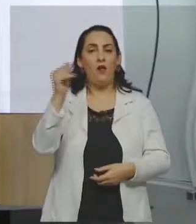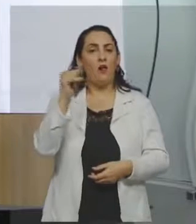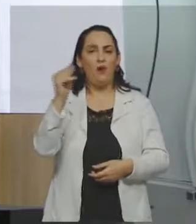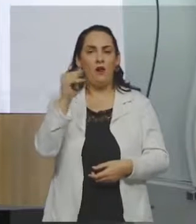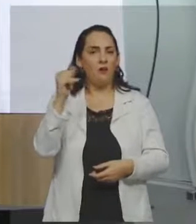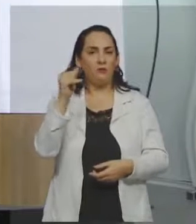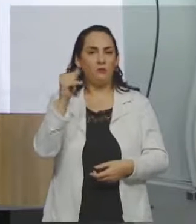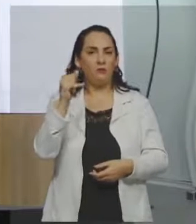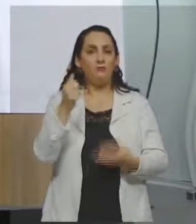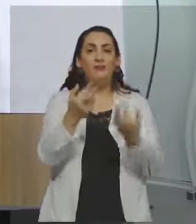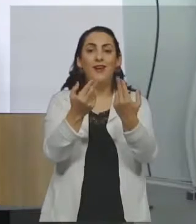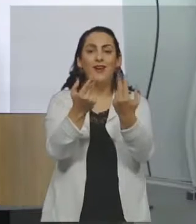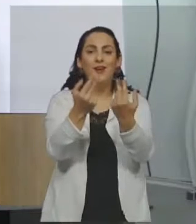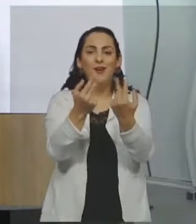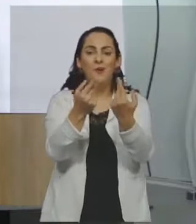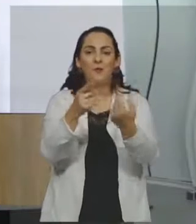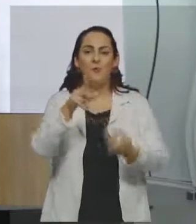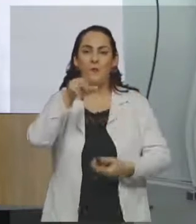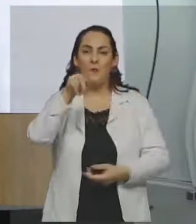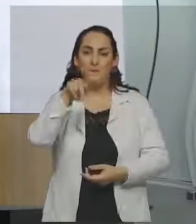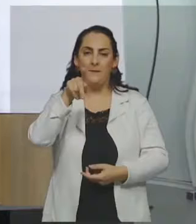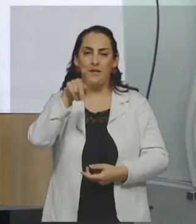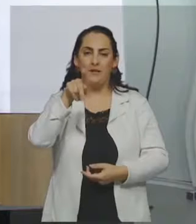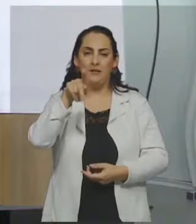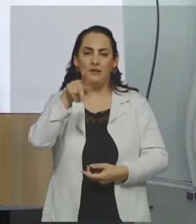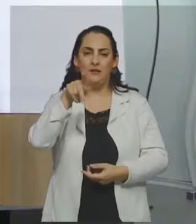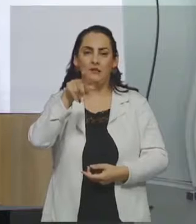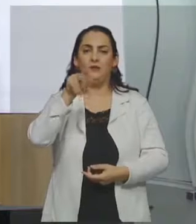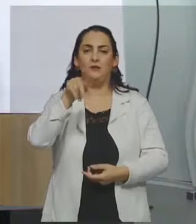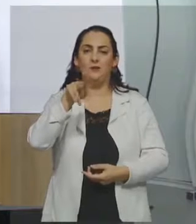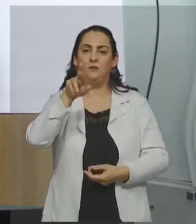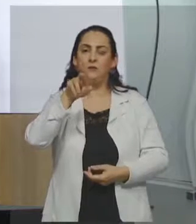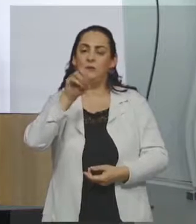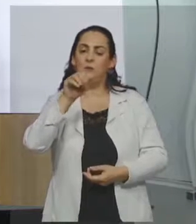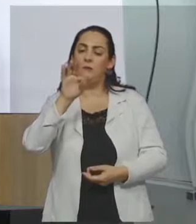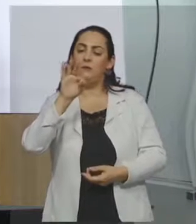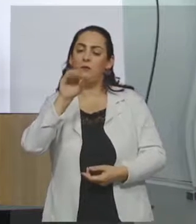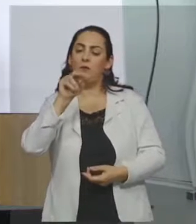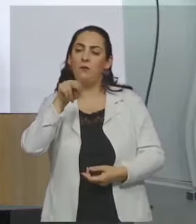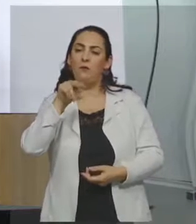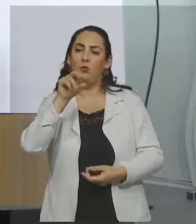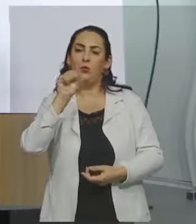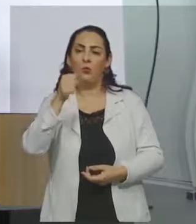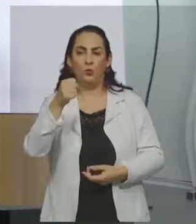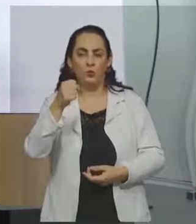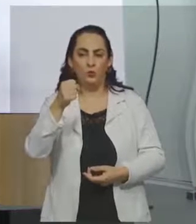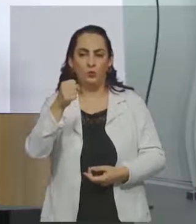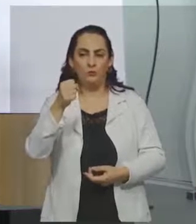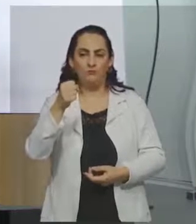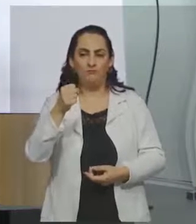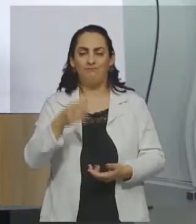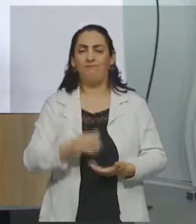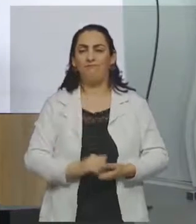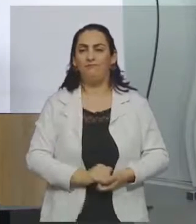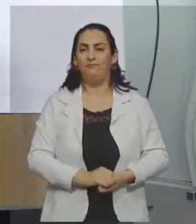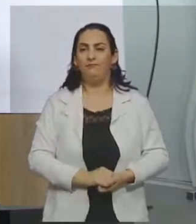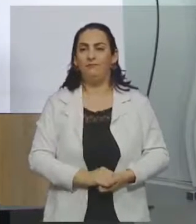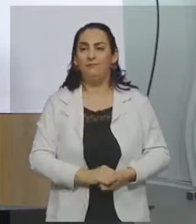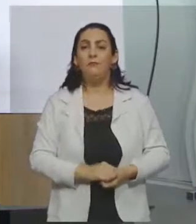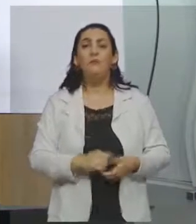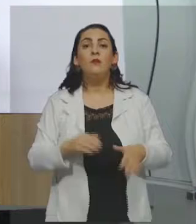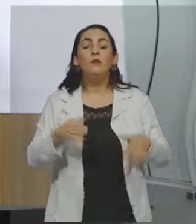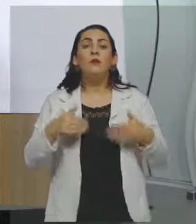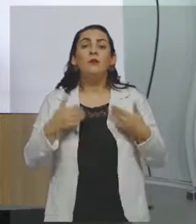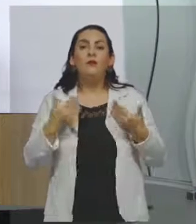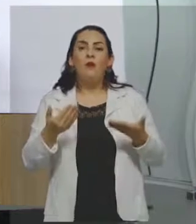exatamente o número de prótons. Então, o número de prótons sendo o número atômico, ambos seriam iguais ali, ok? E quando eu